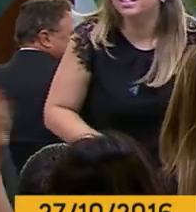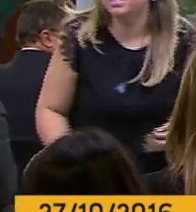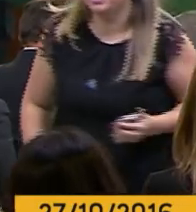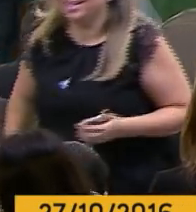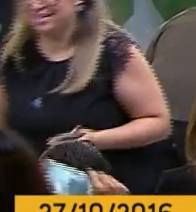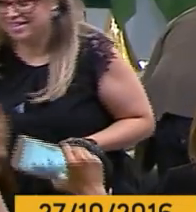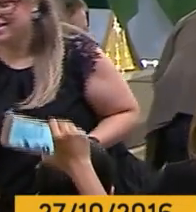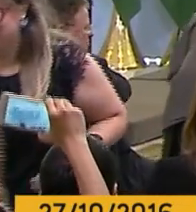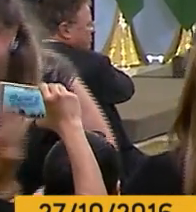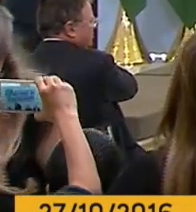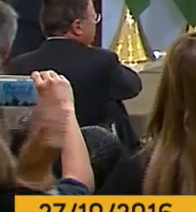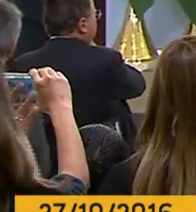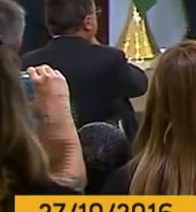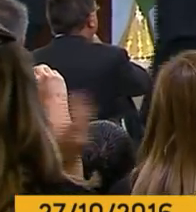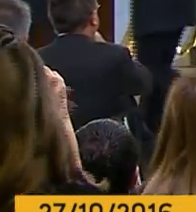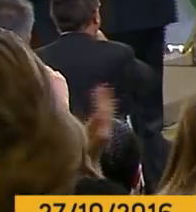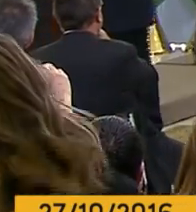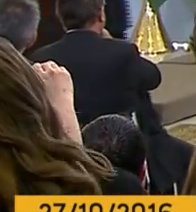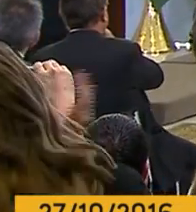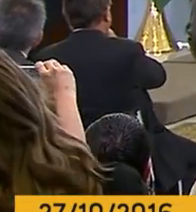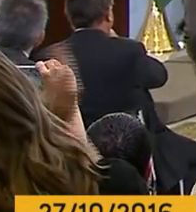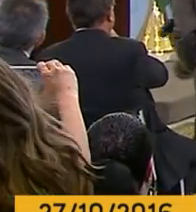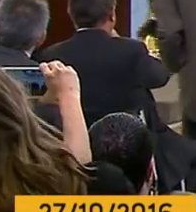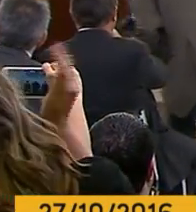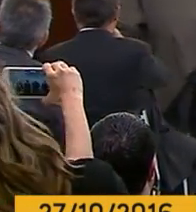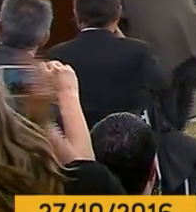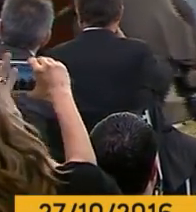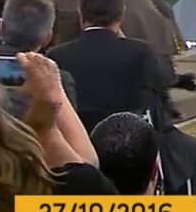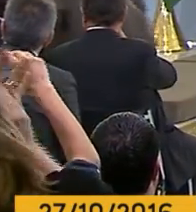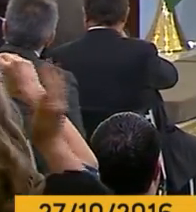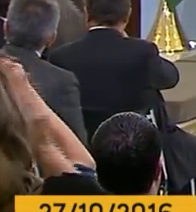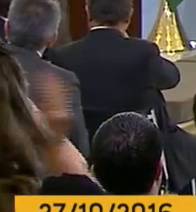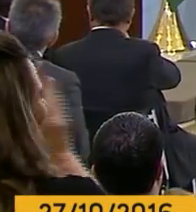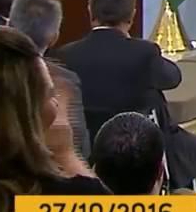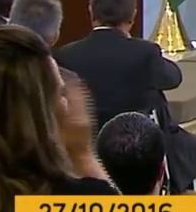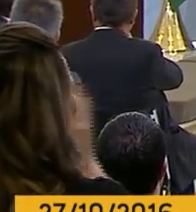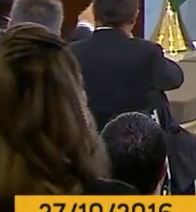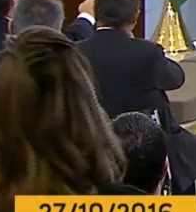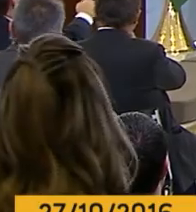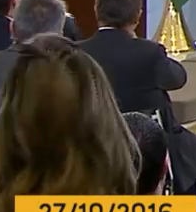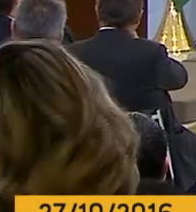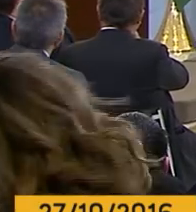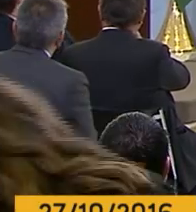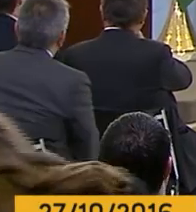Com a palavra, o senhor presidente da República, Michel Temer.